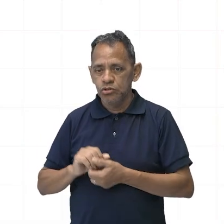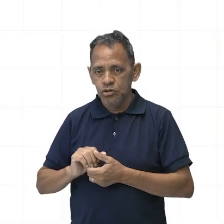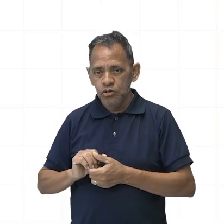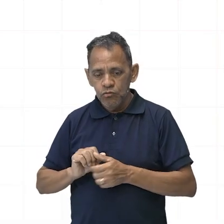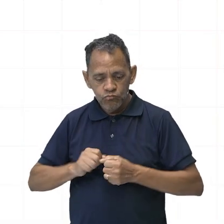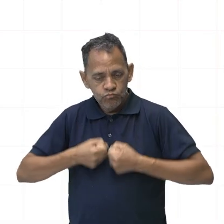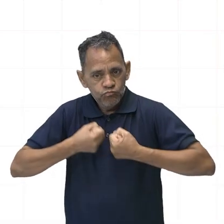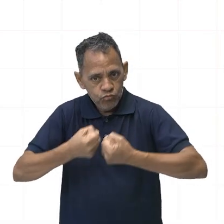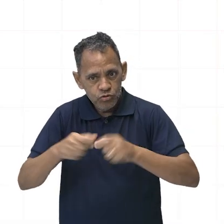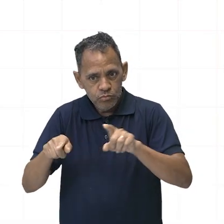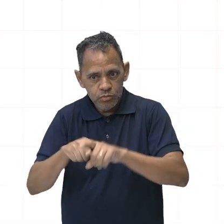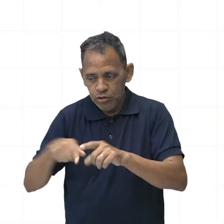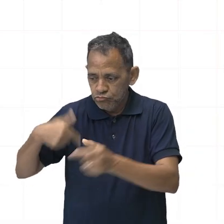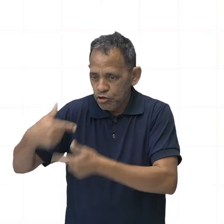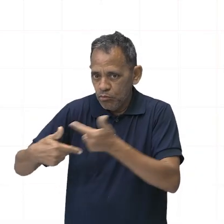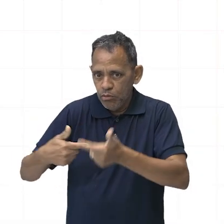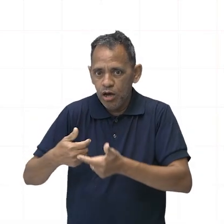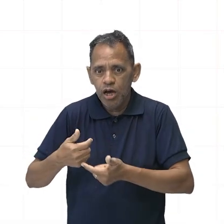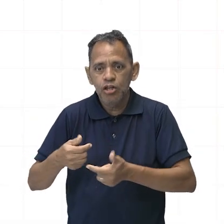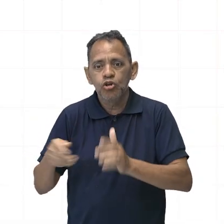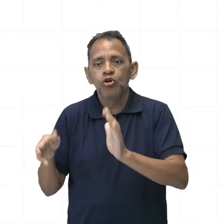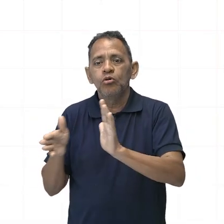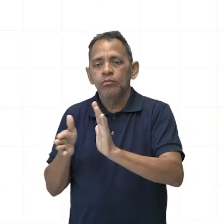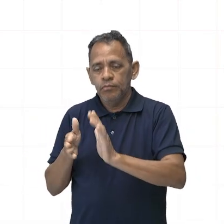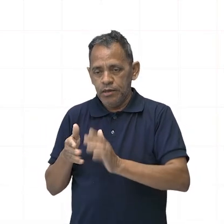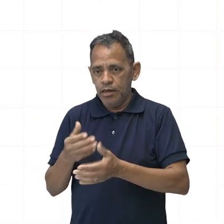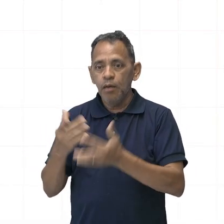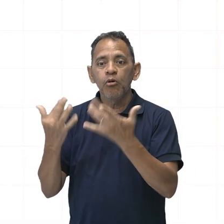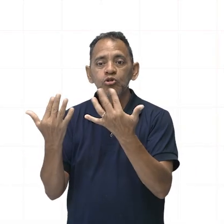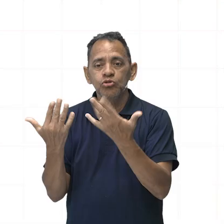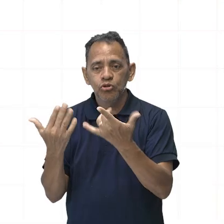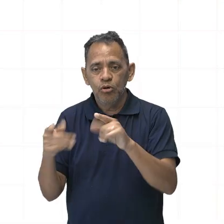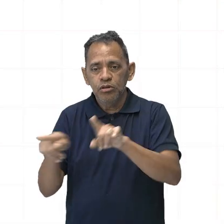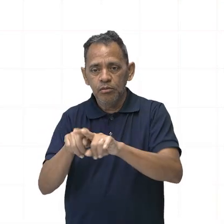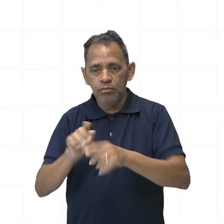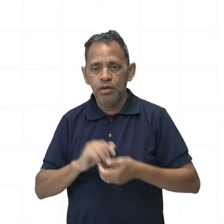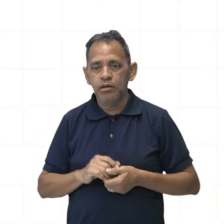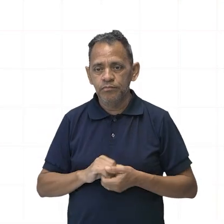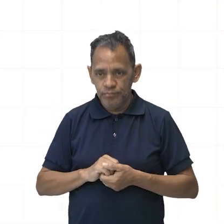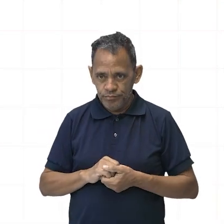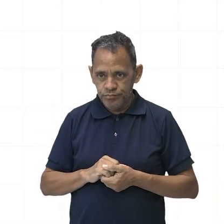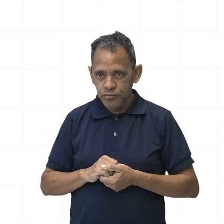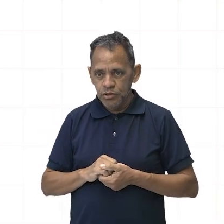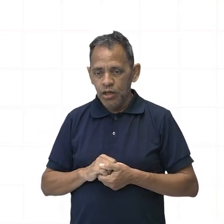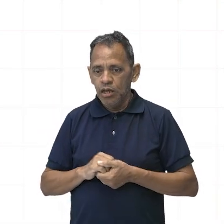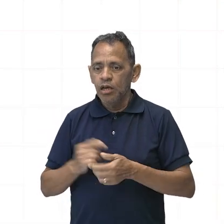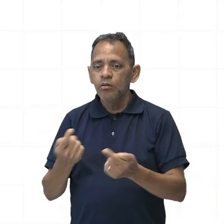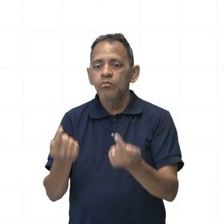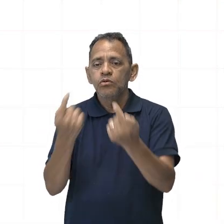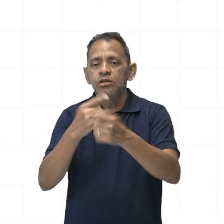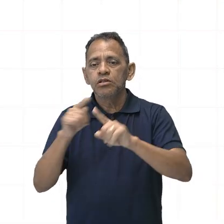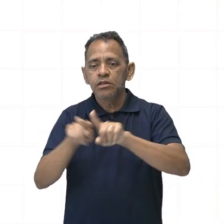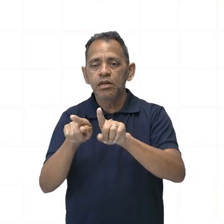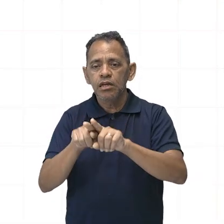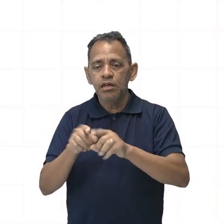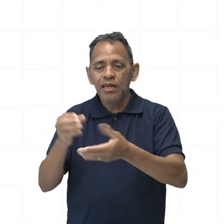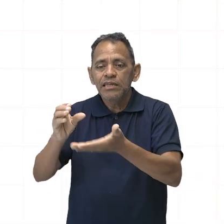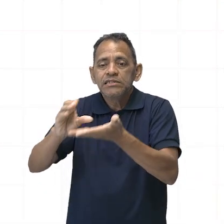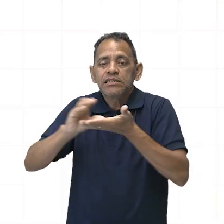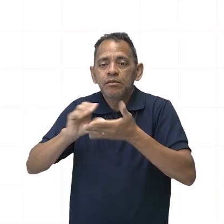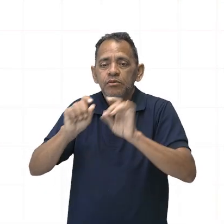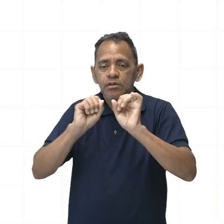uma compensação financeira. Então, o capitalismo, gente, ele contrasta, né, com